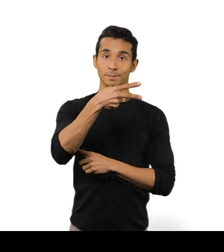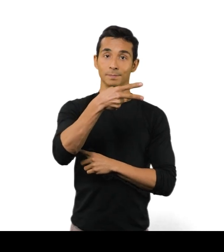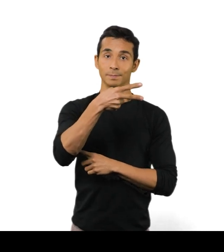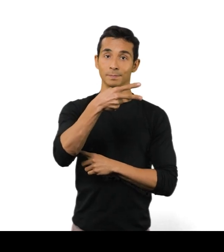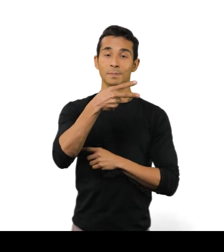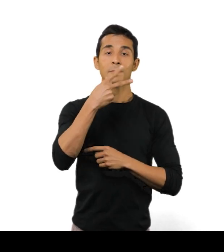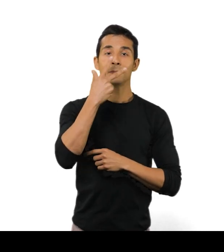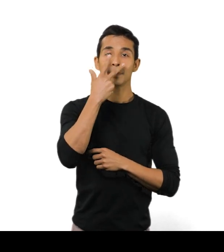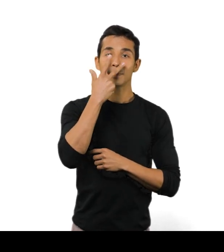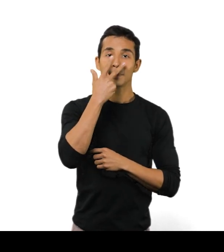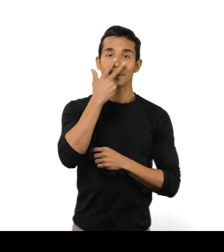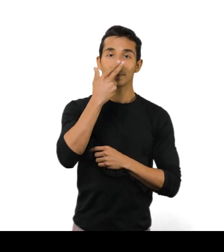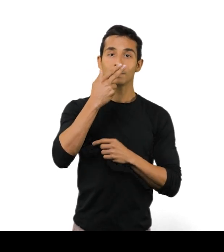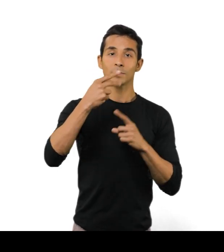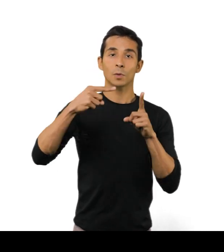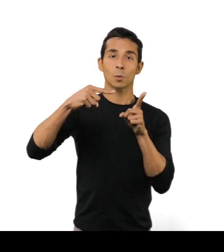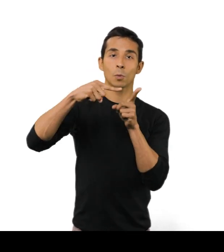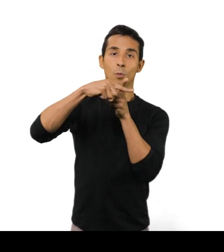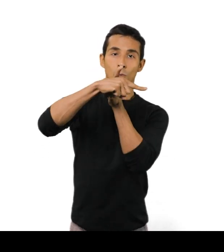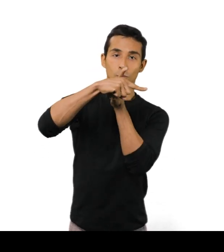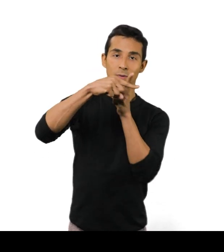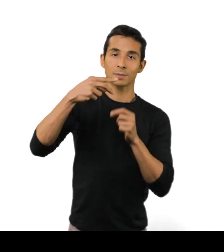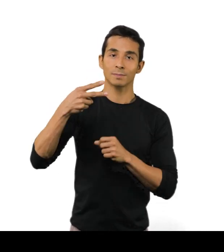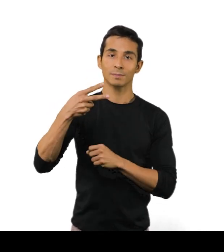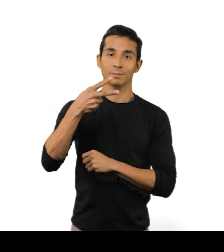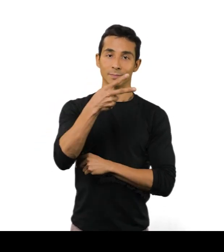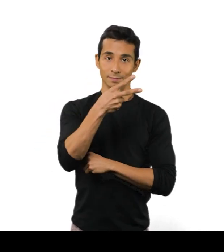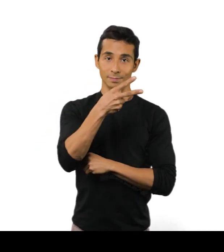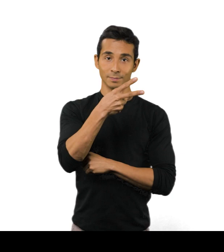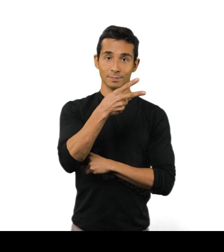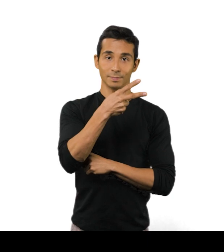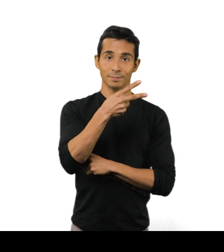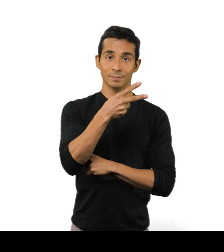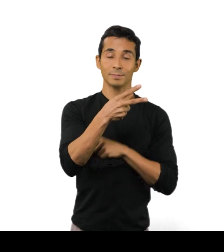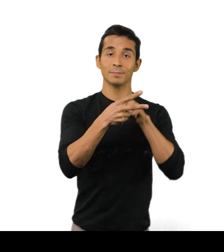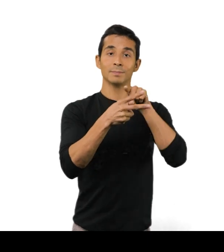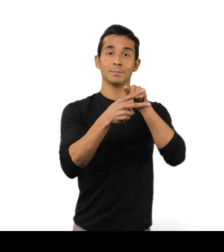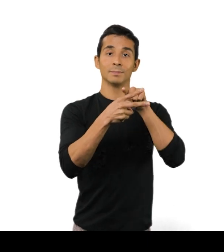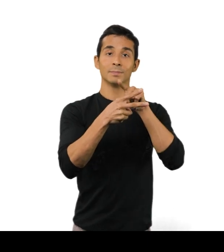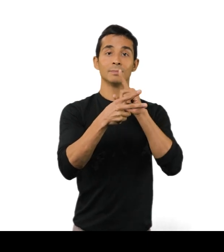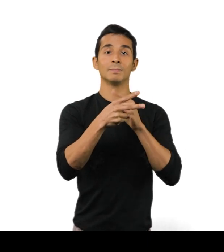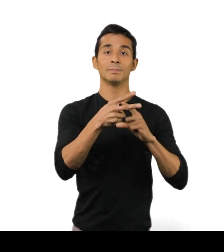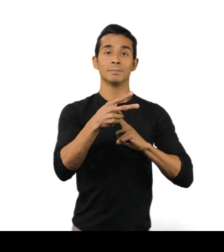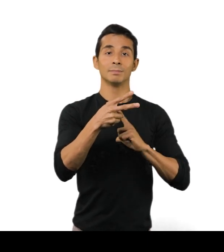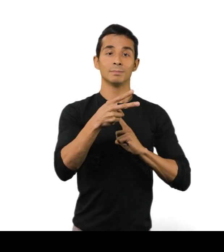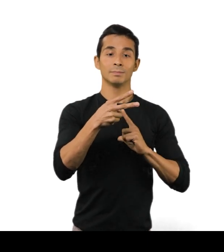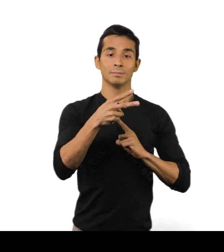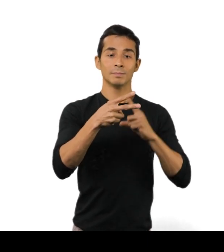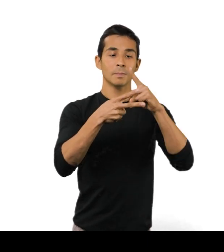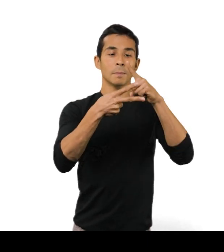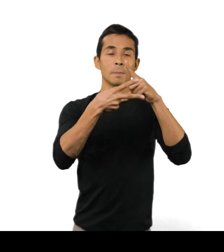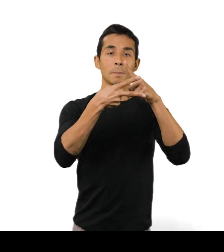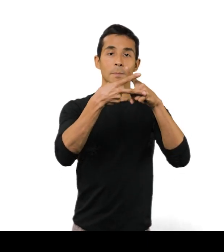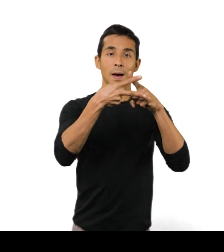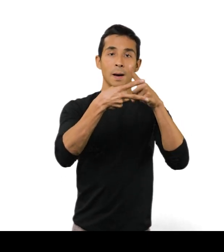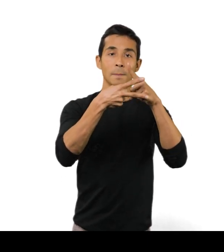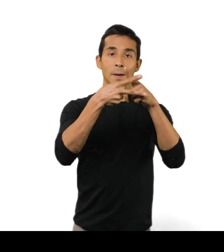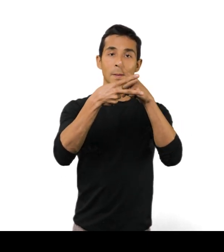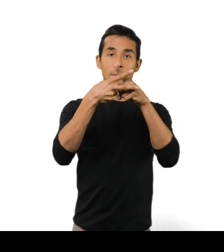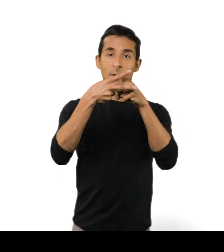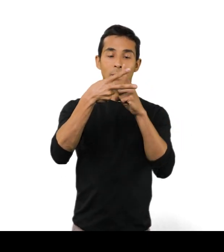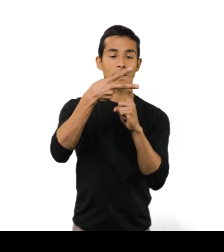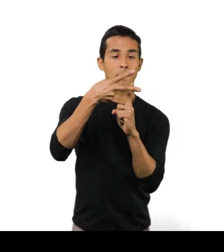diagonais que se cruzam em X. Nas extremidades à esquerda, as linhas são cortadas por pequenos